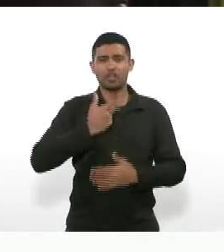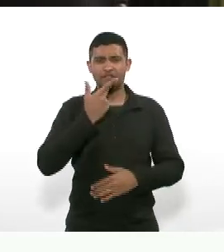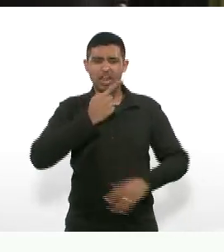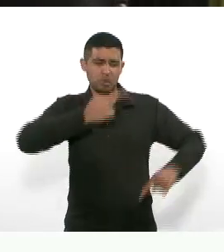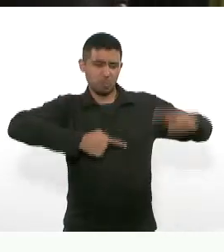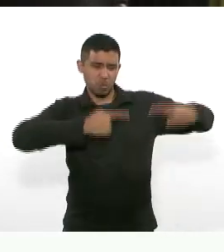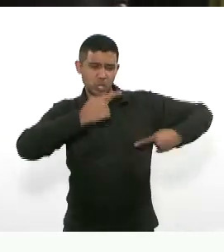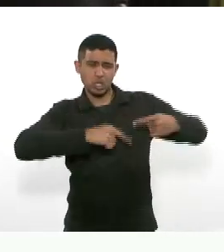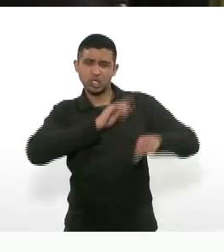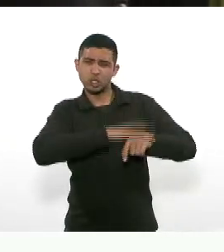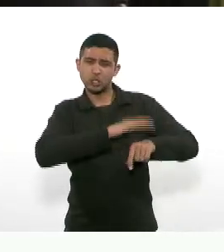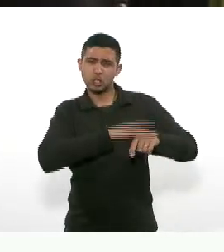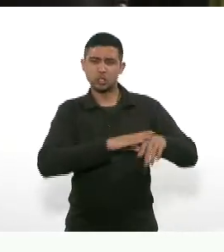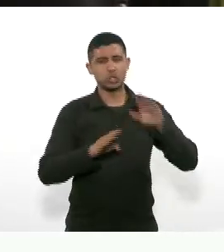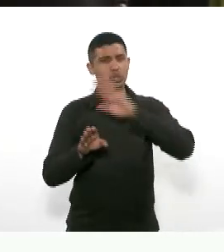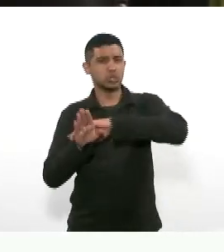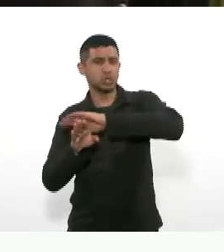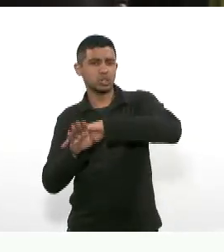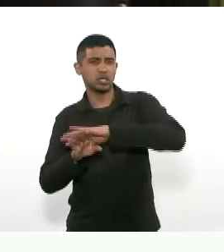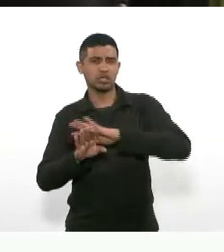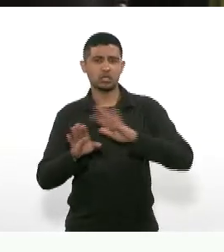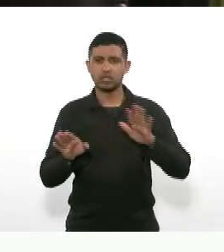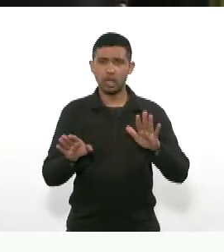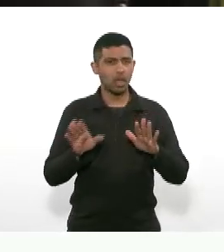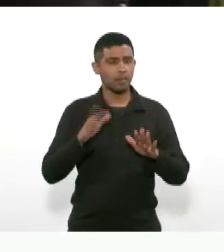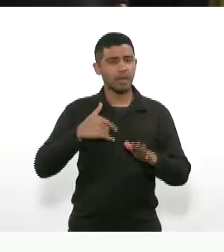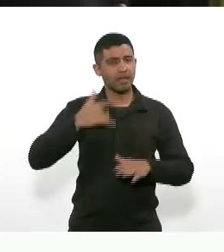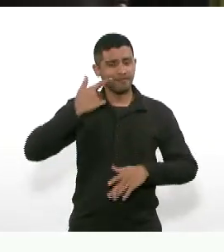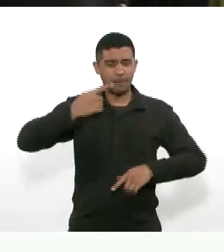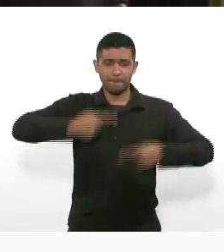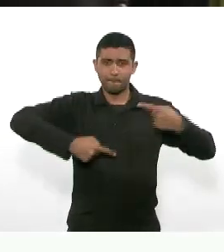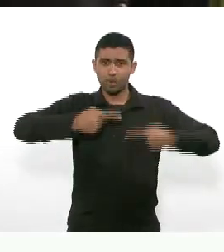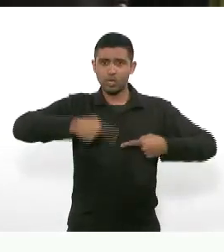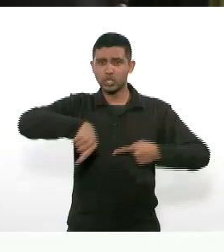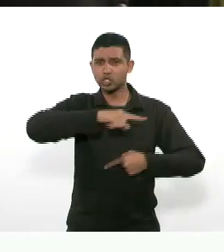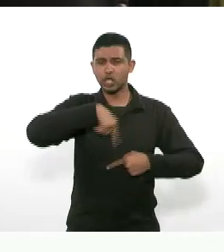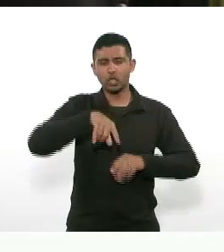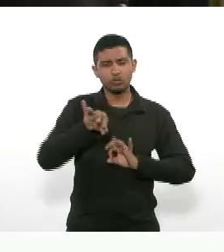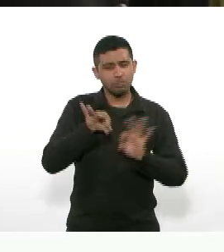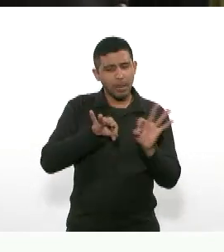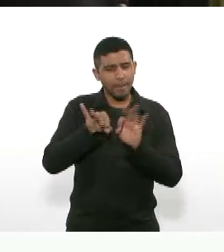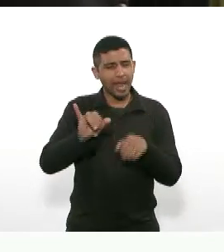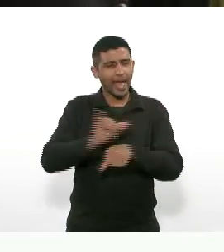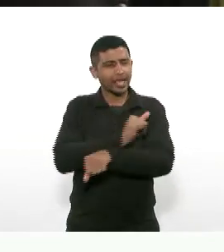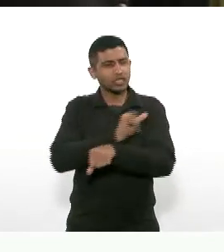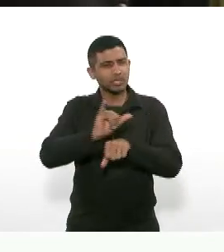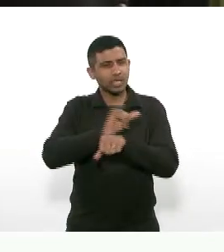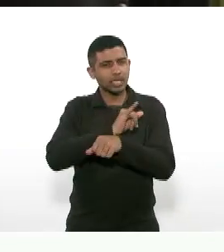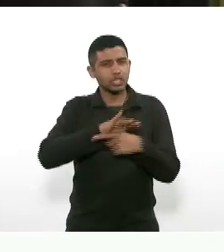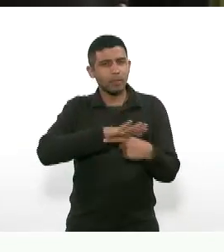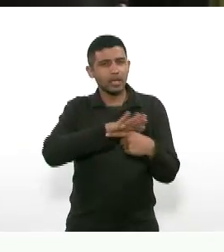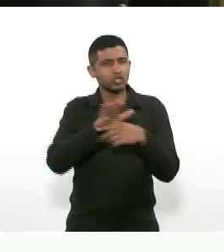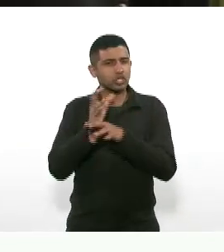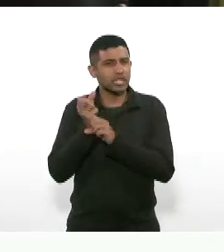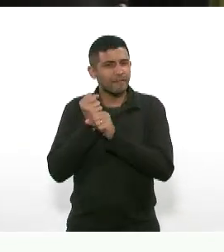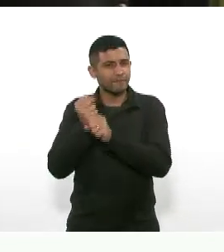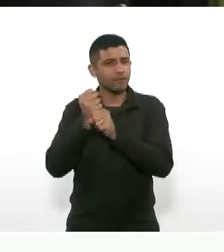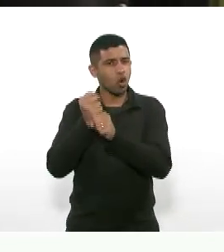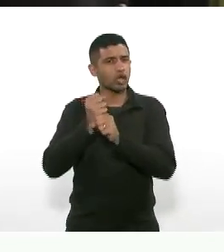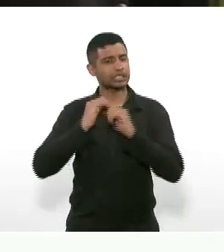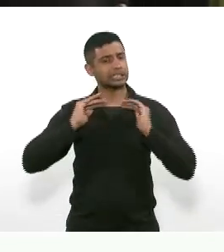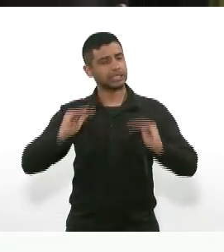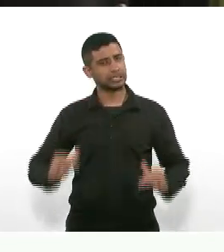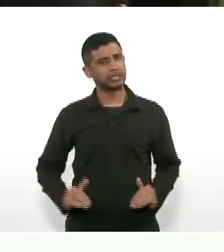resultado eleitoral, né? Mas da política na construção das estratégias de fortalecimento da cidadania